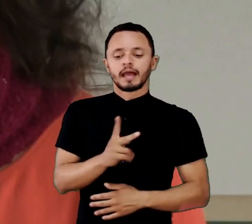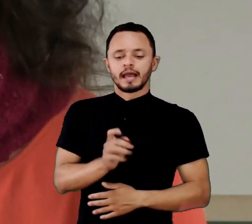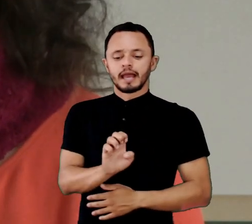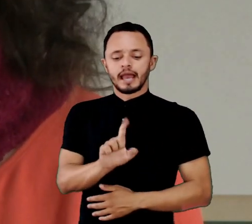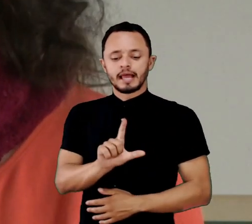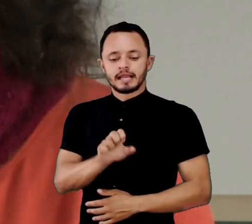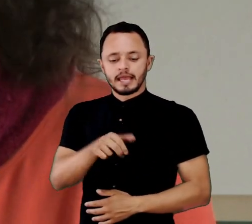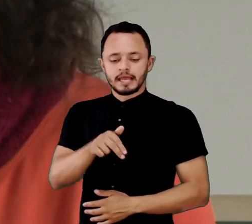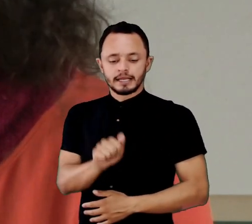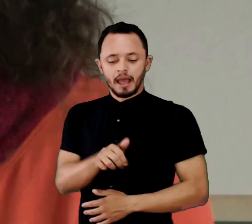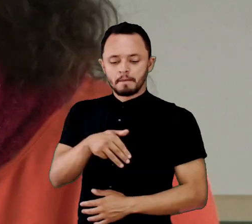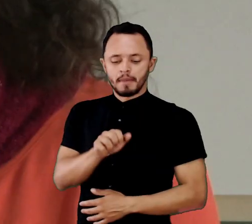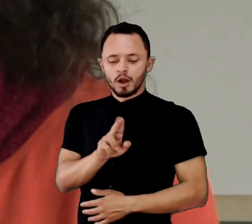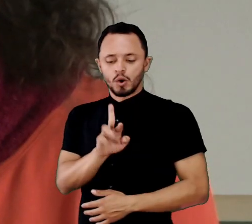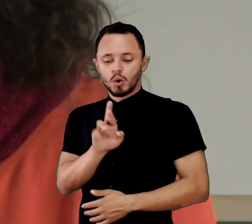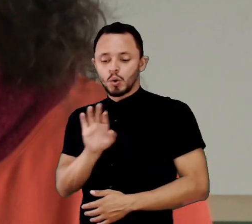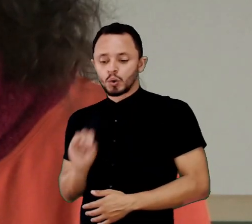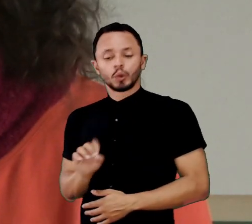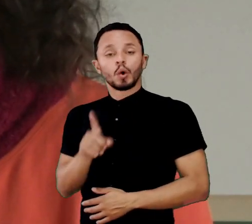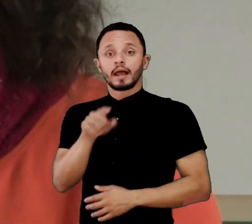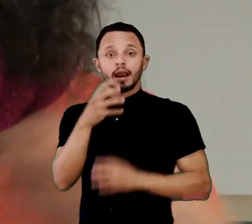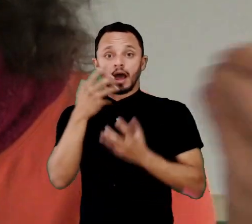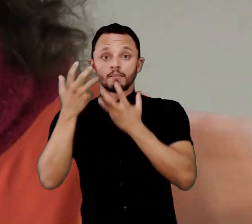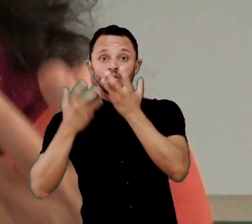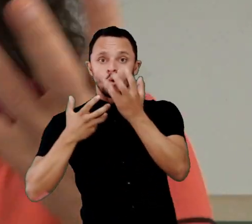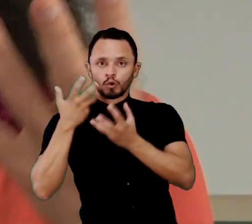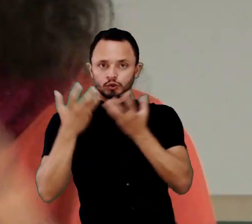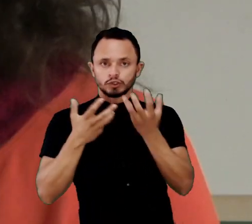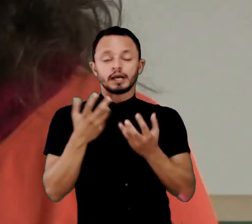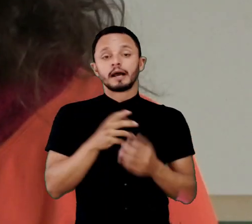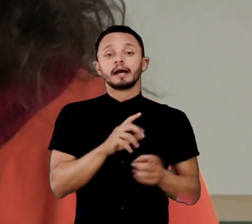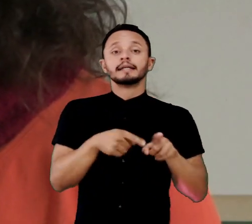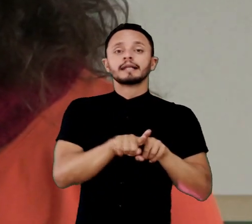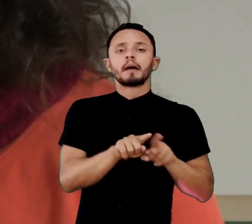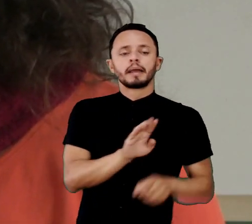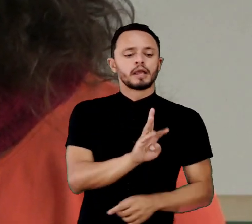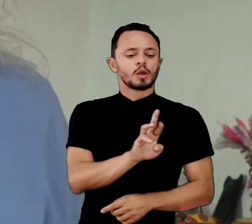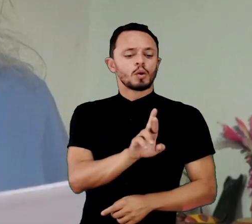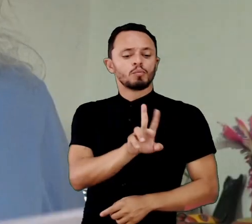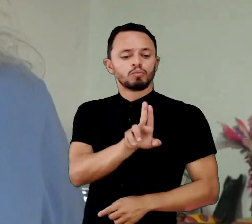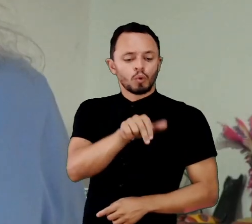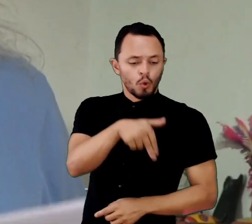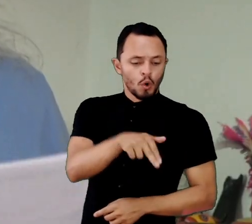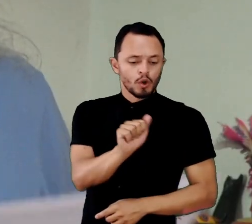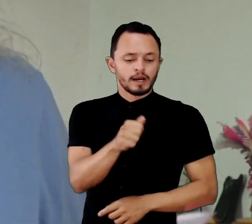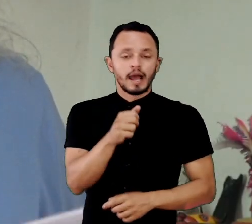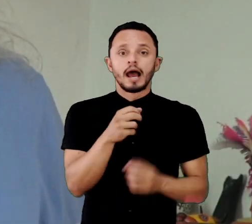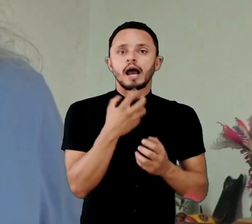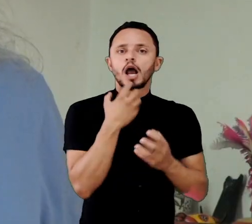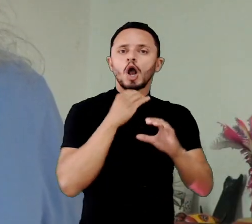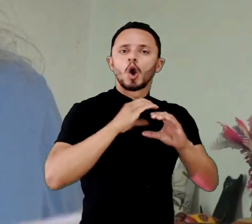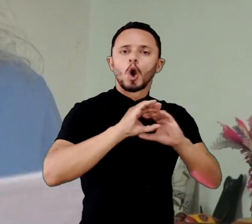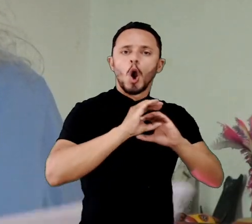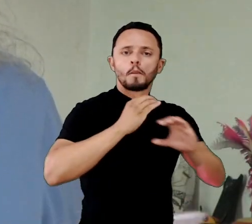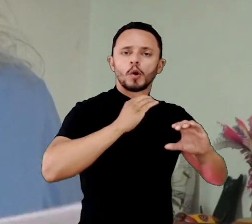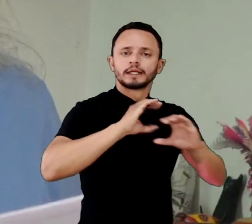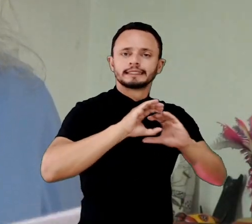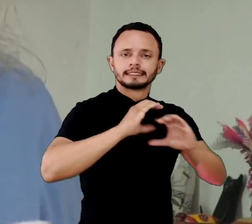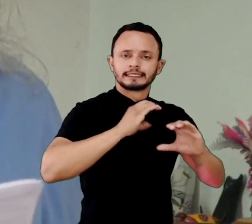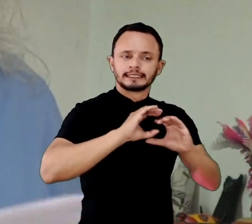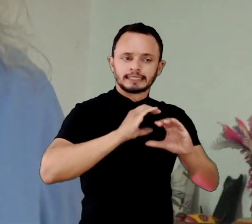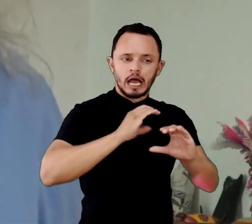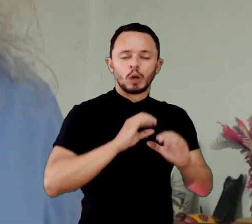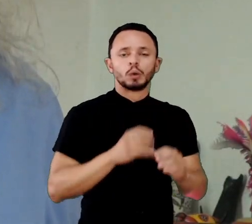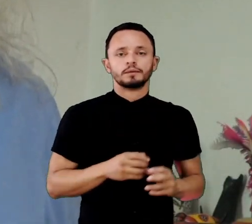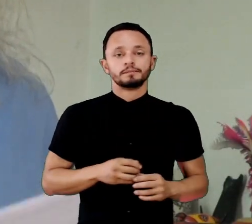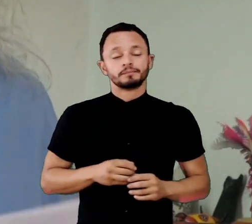sempre com a linguagem musical, né? A Bruna com a visão da comunicação. Agora tem uma coisa que eu acho que é